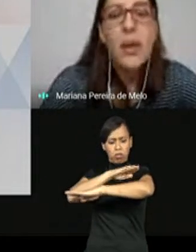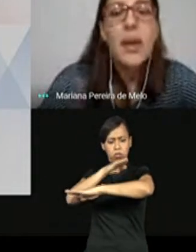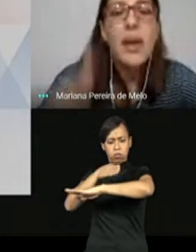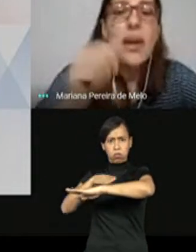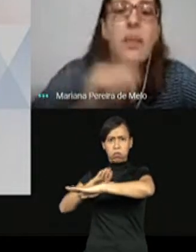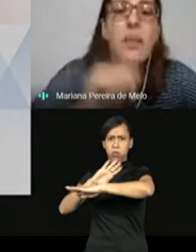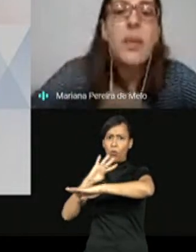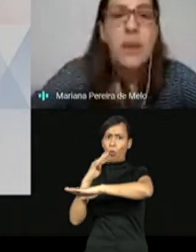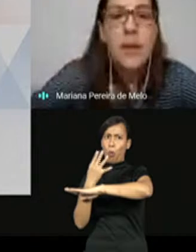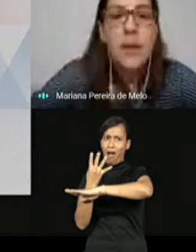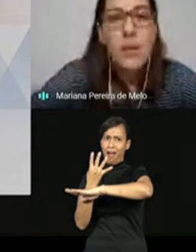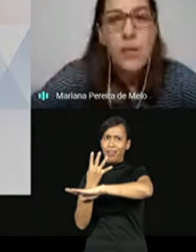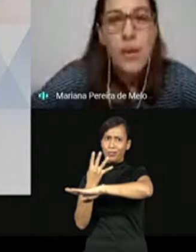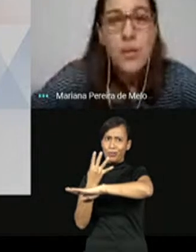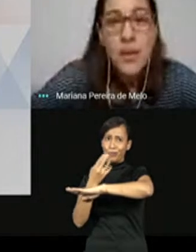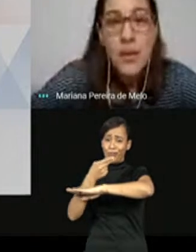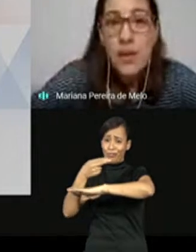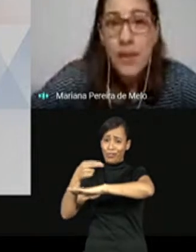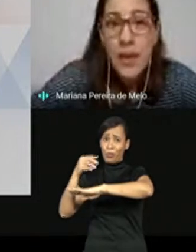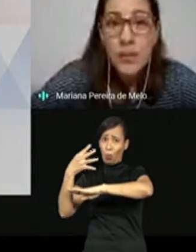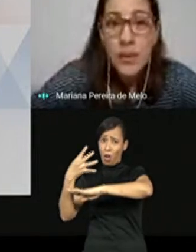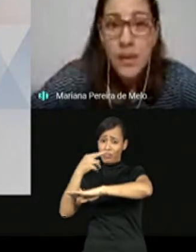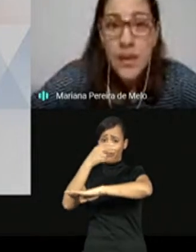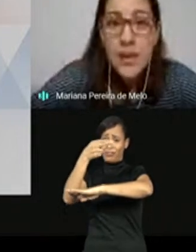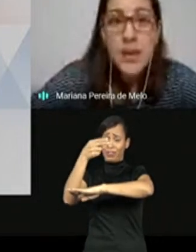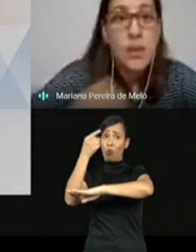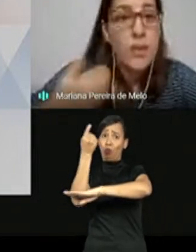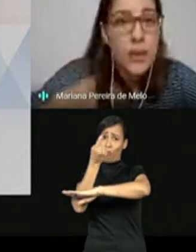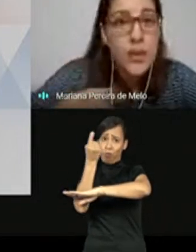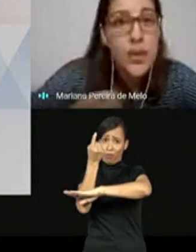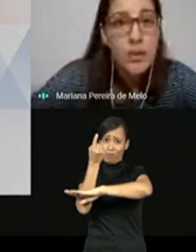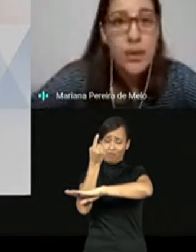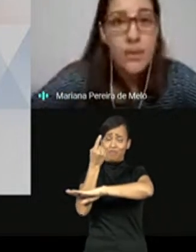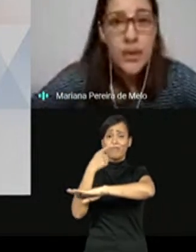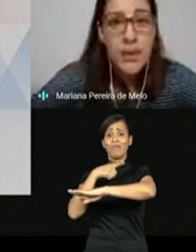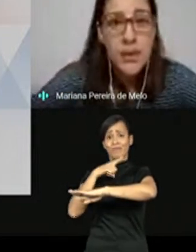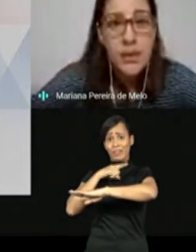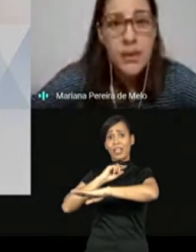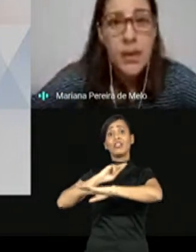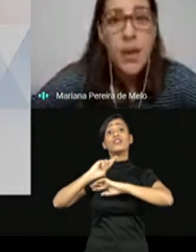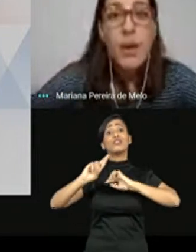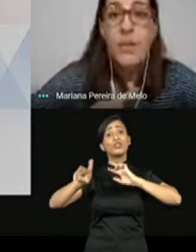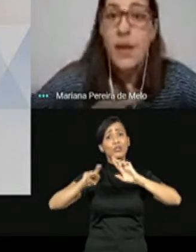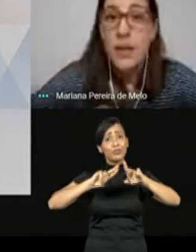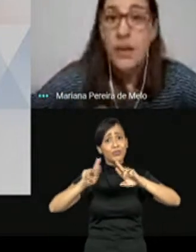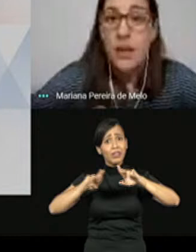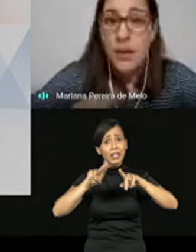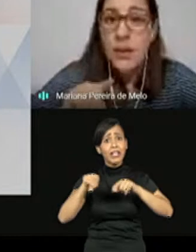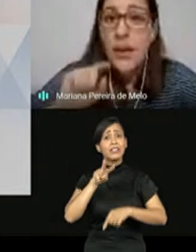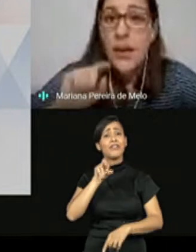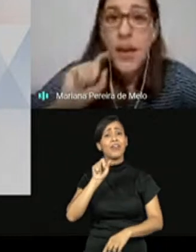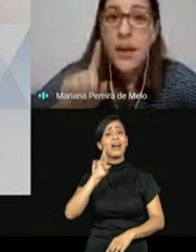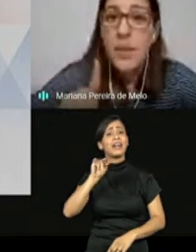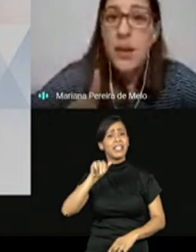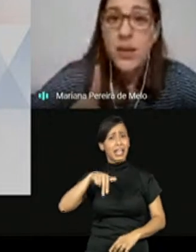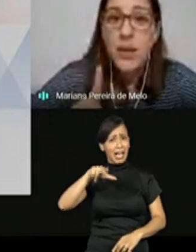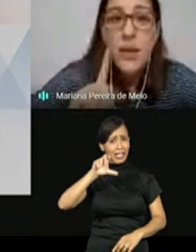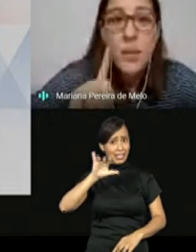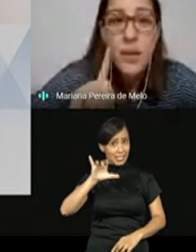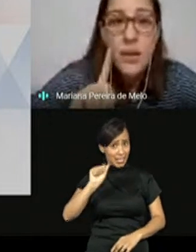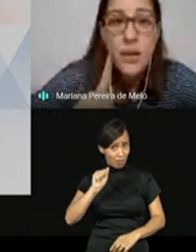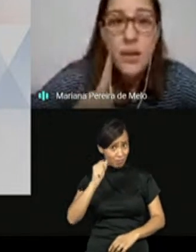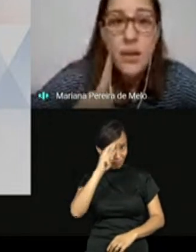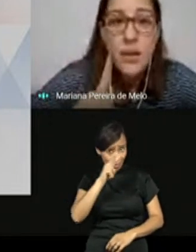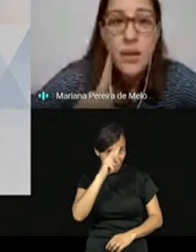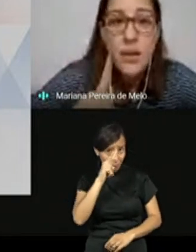1. Lembra que qual o significado da variância, qual o sentido da variância? Variância, ela